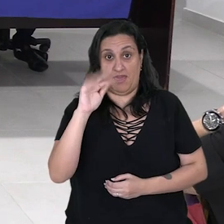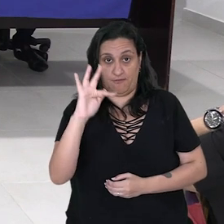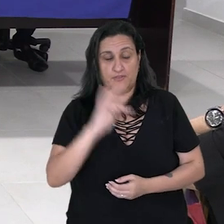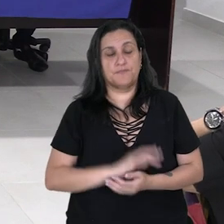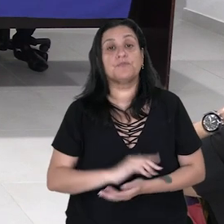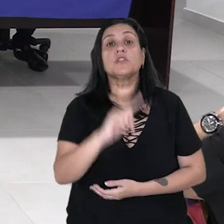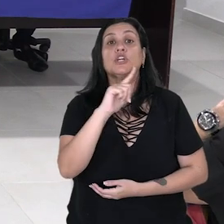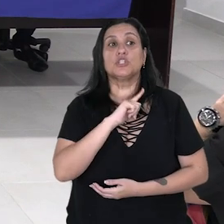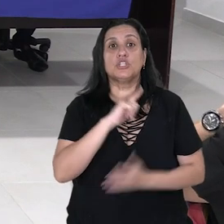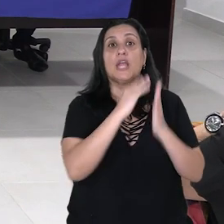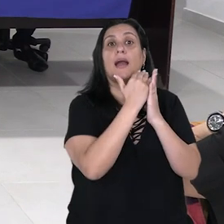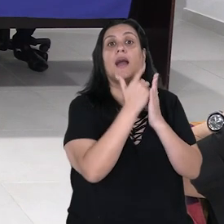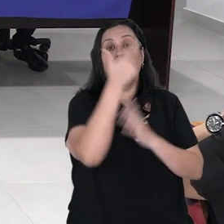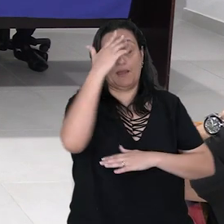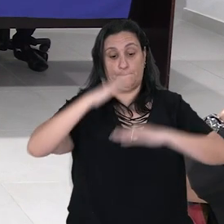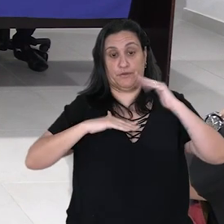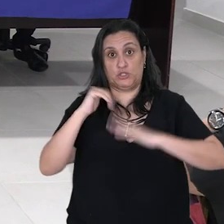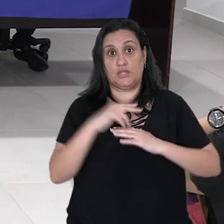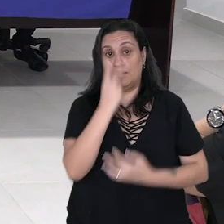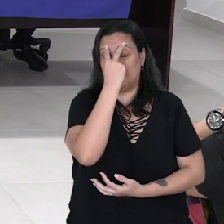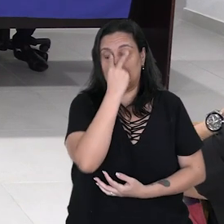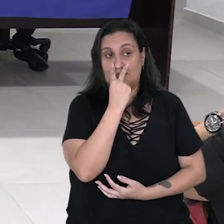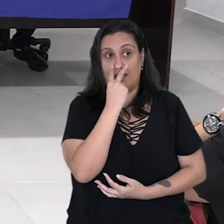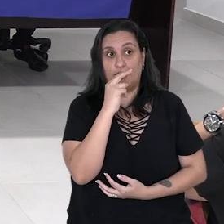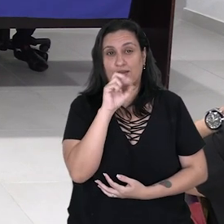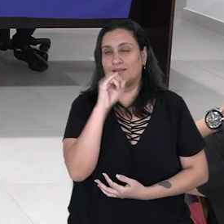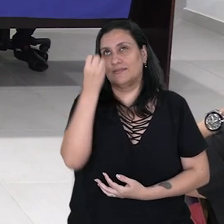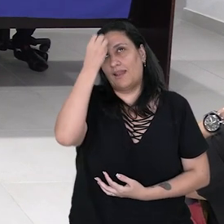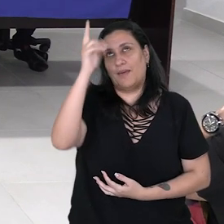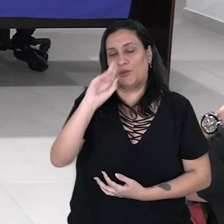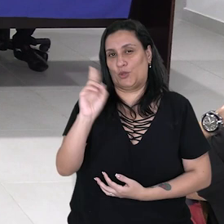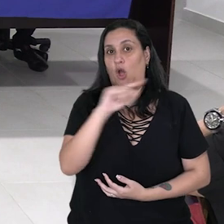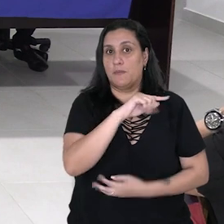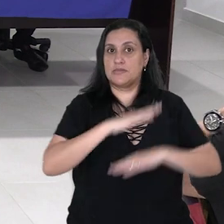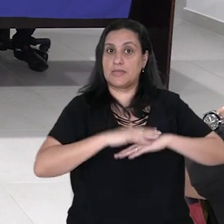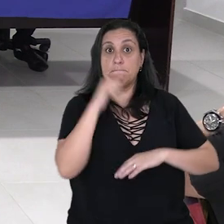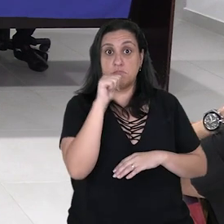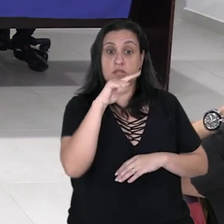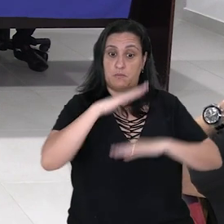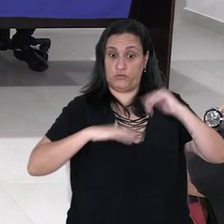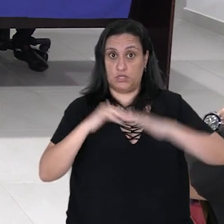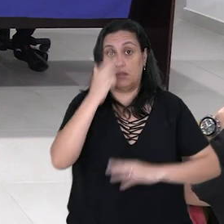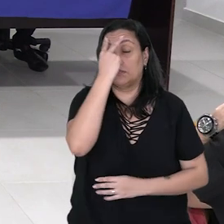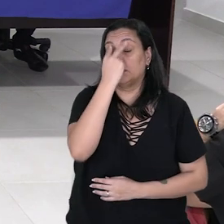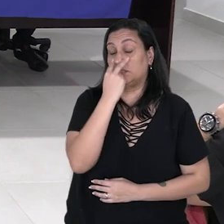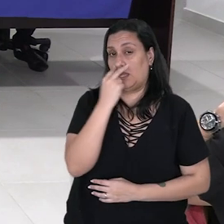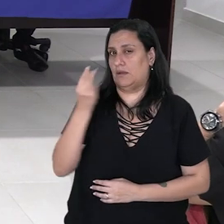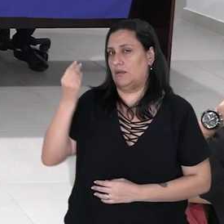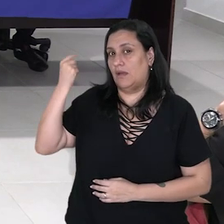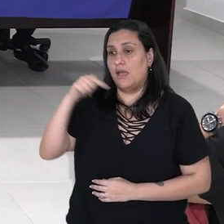existia uma programadora cega, me perdoe, eu esqueci o nome dela, acho que é Helena. E ela